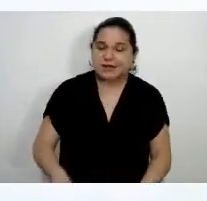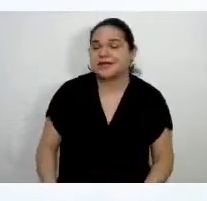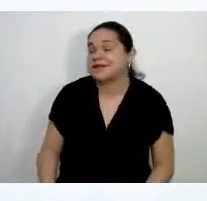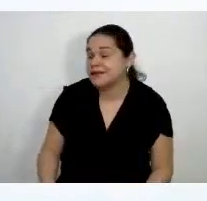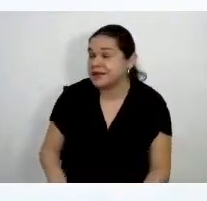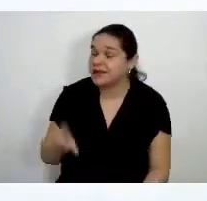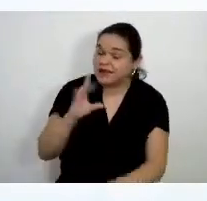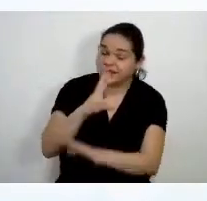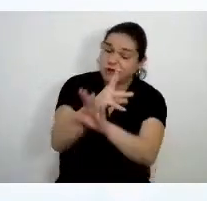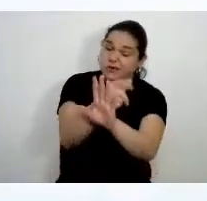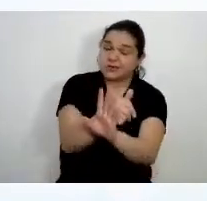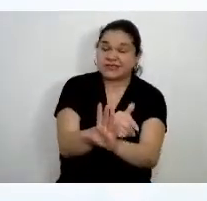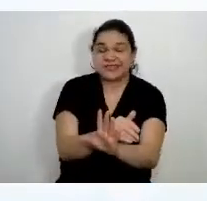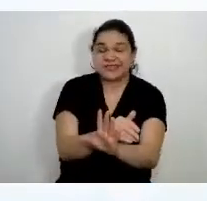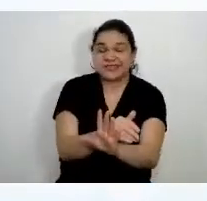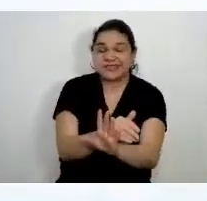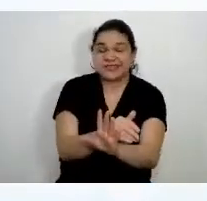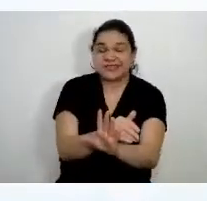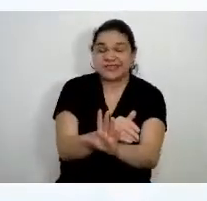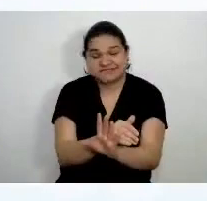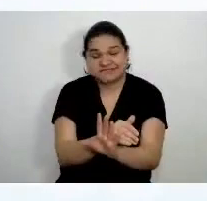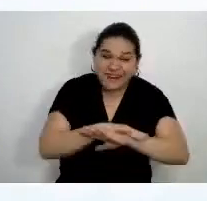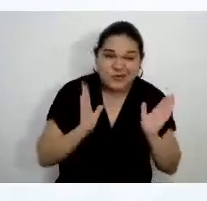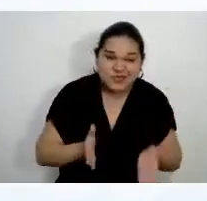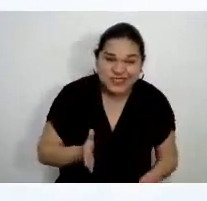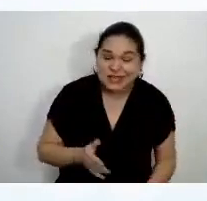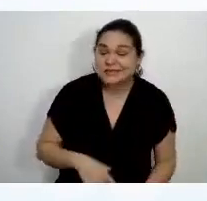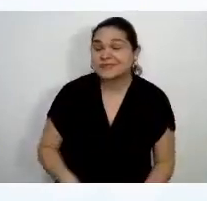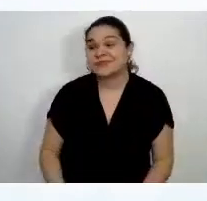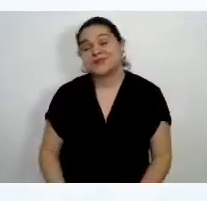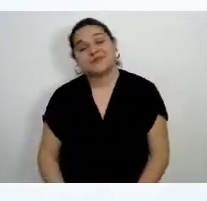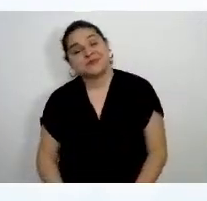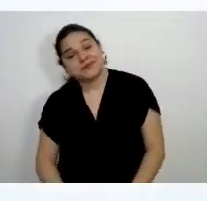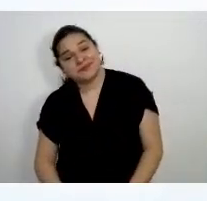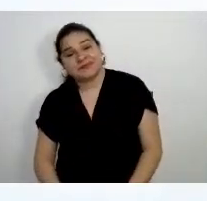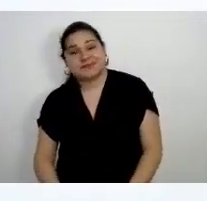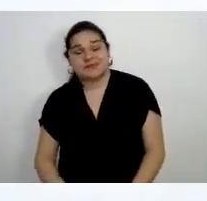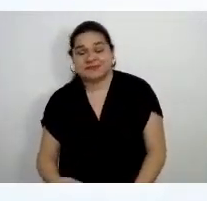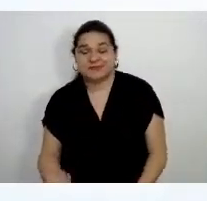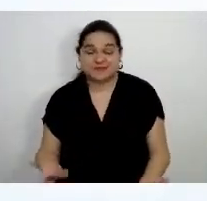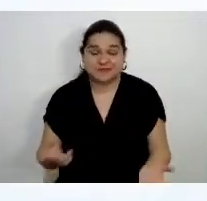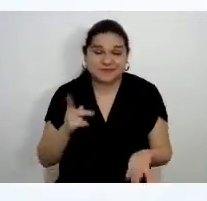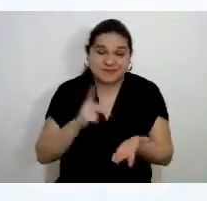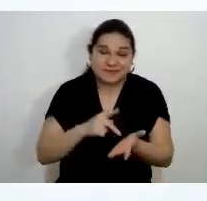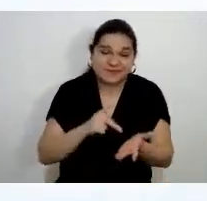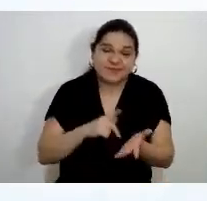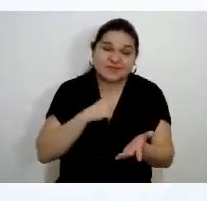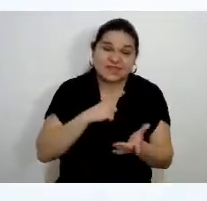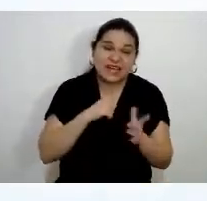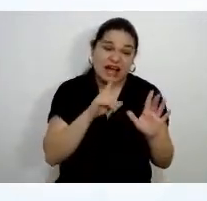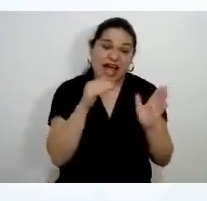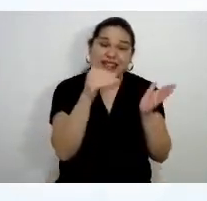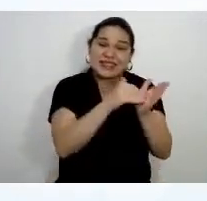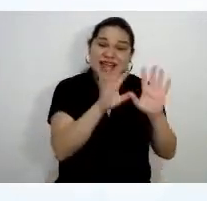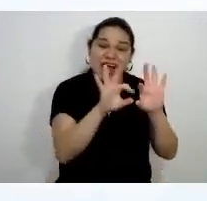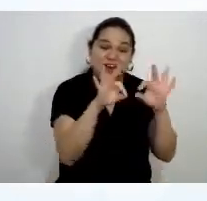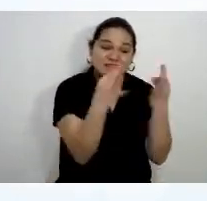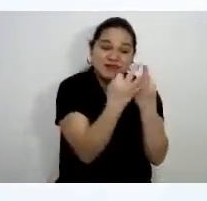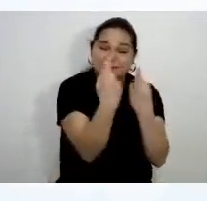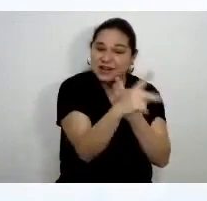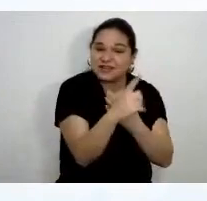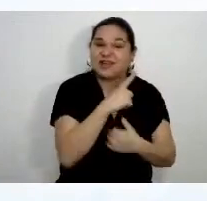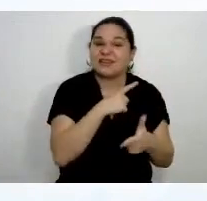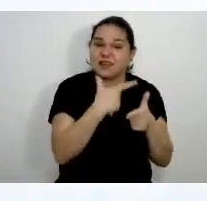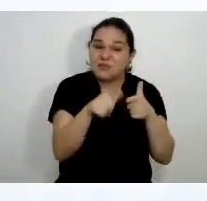doutor, é questionável também, né, porque a família dele também tem problemas, mas, enfim, não é esse aqui a nossa pauta